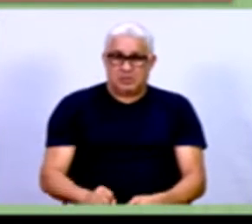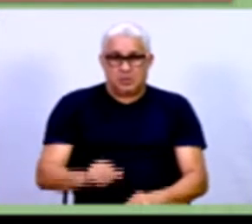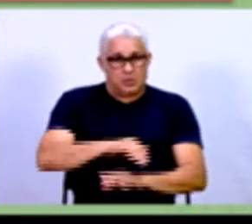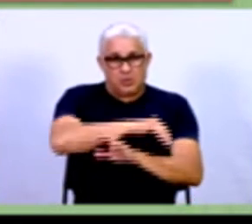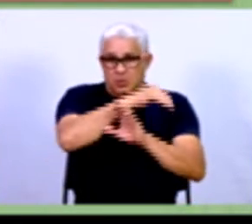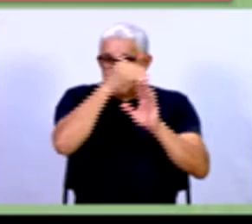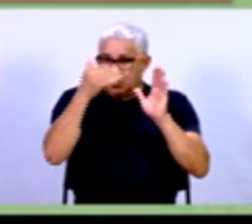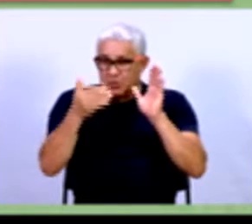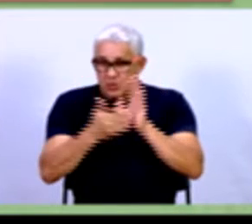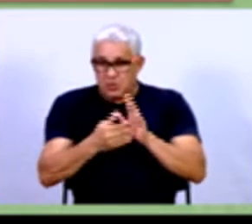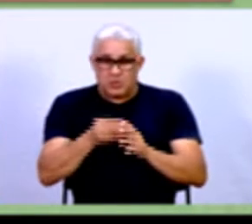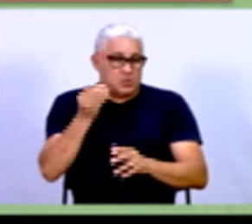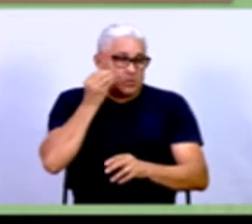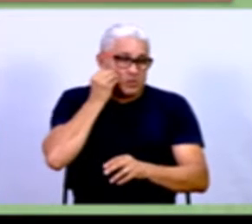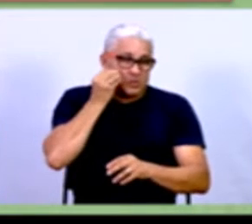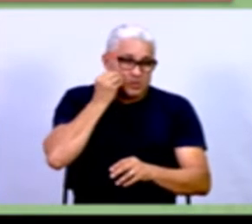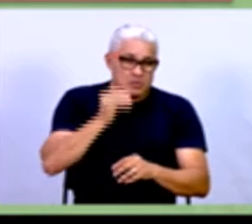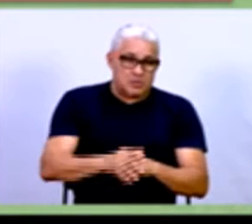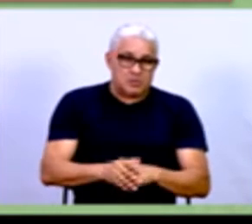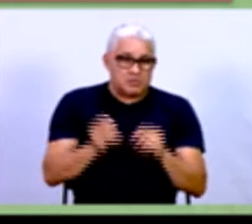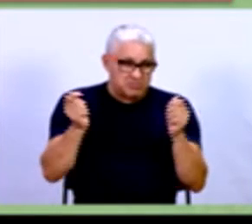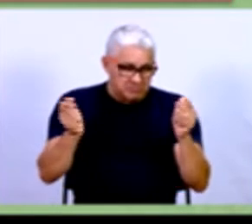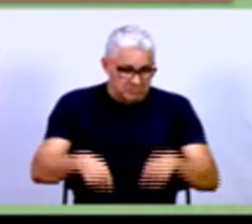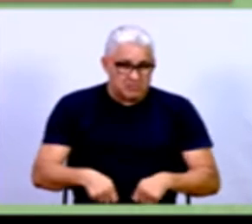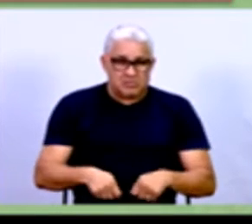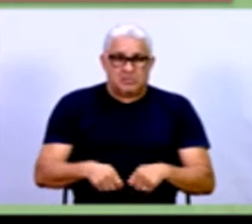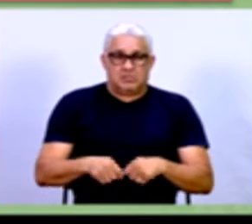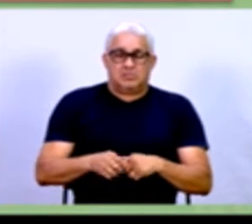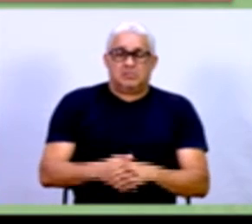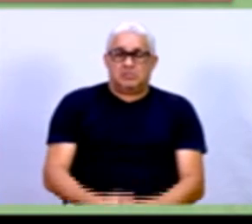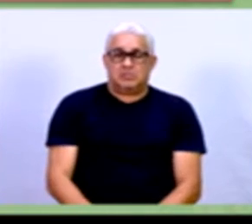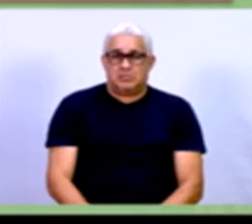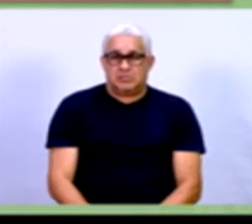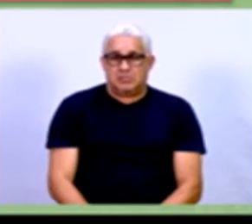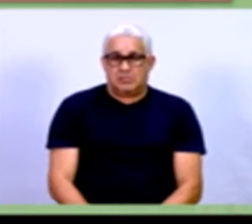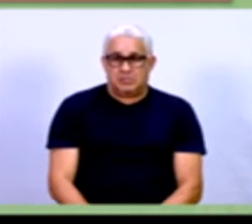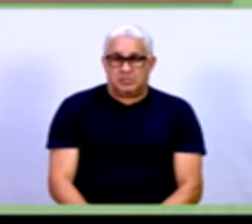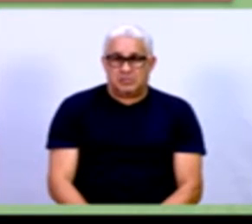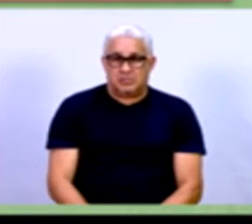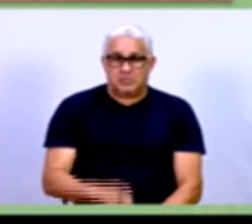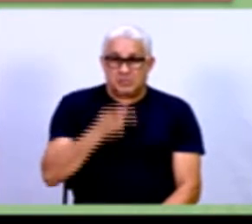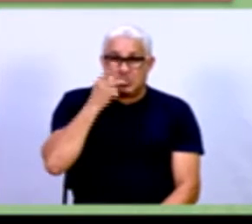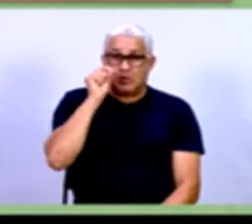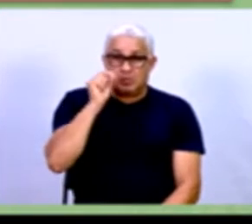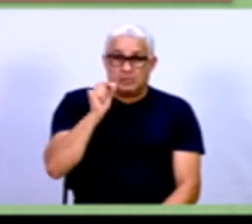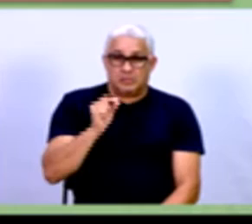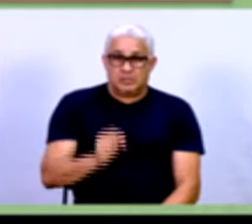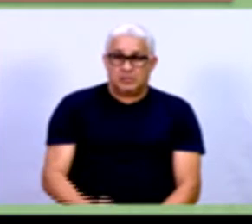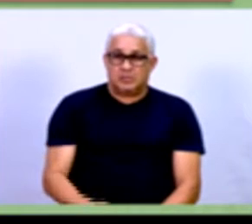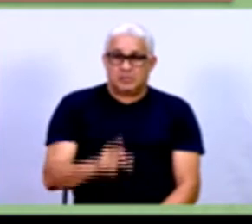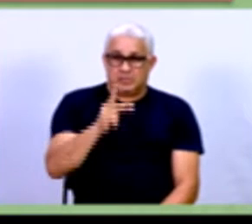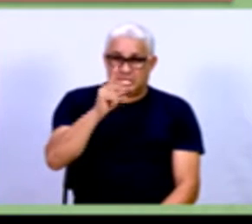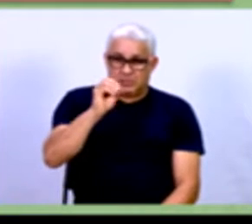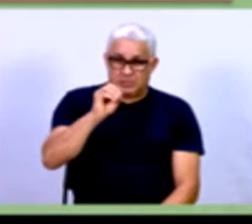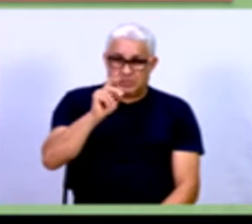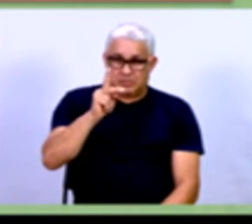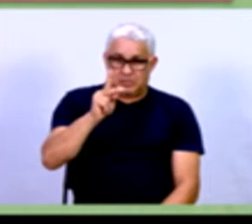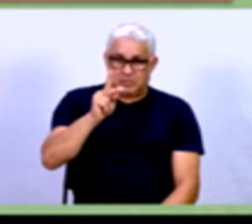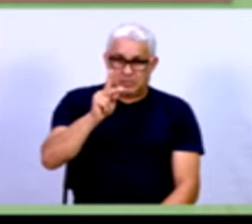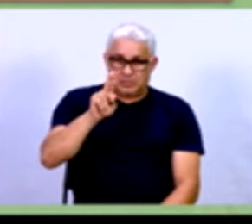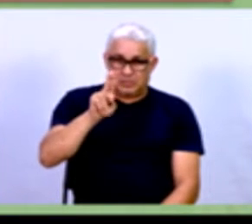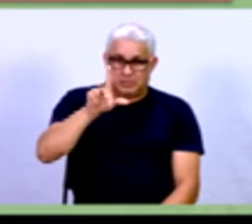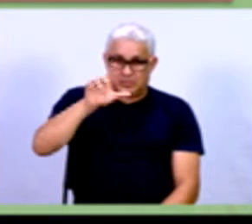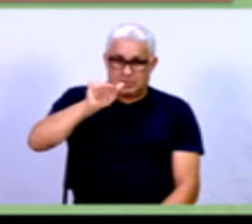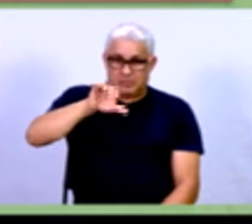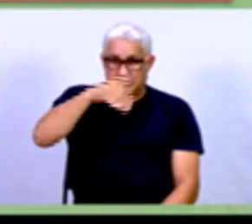as observações concebíveis possíveis de um dado fenômeno, dizemos que é uma população. Se um conjunto